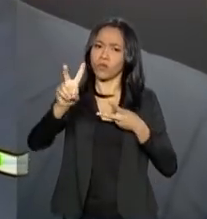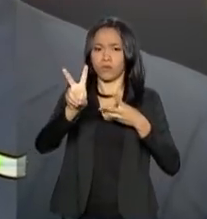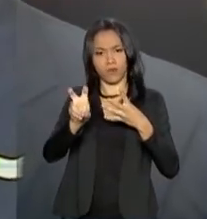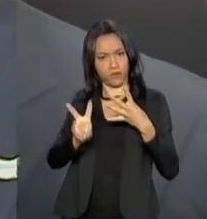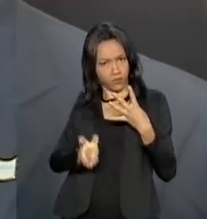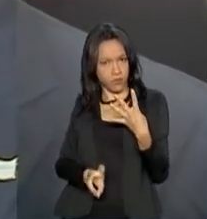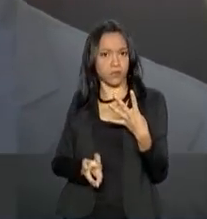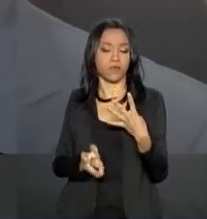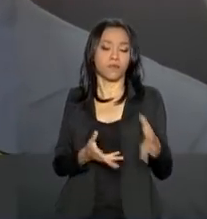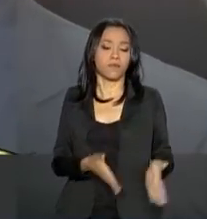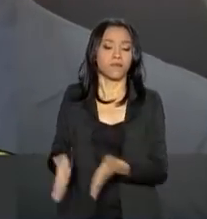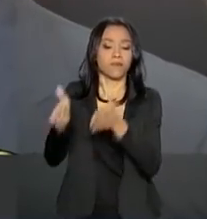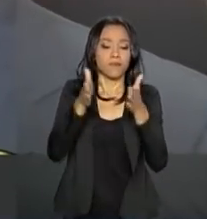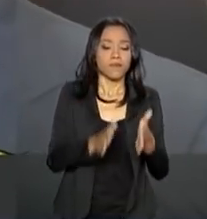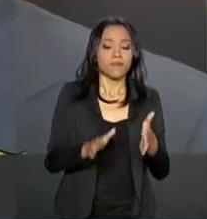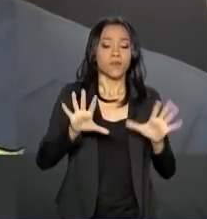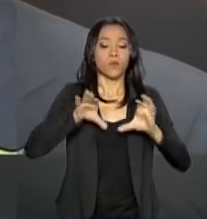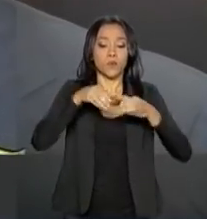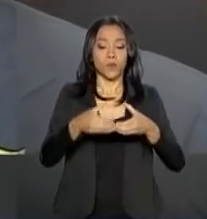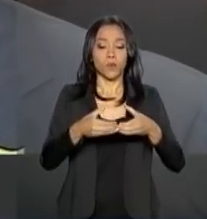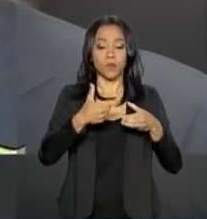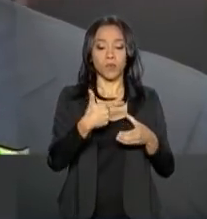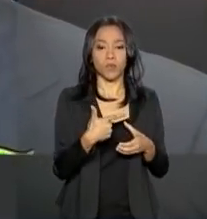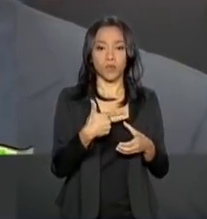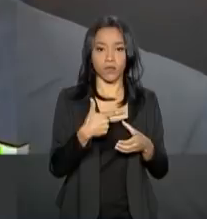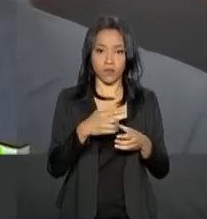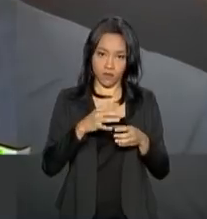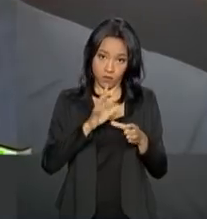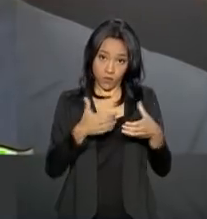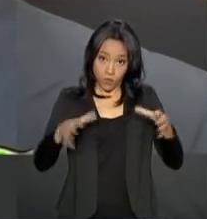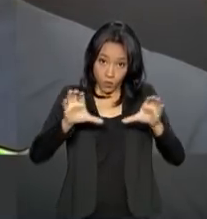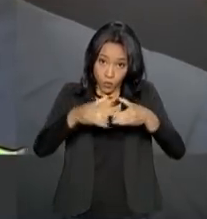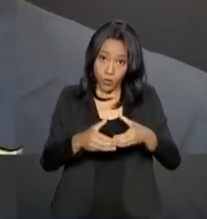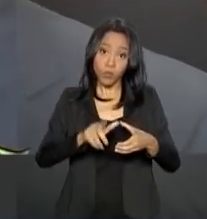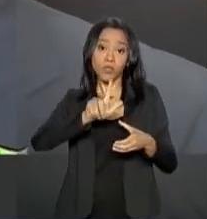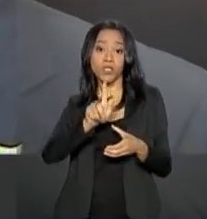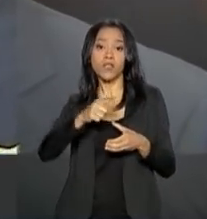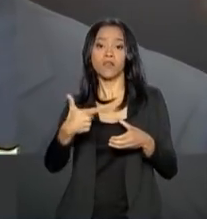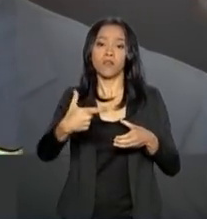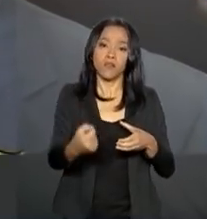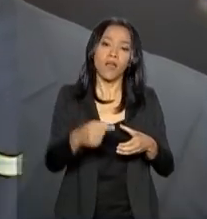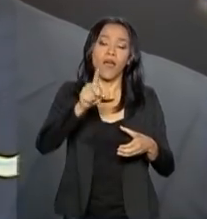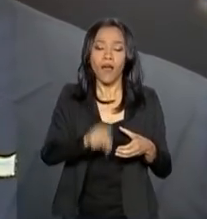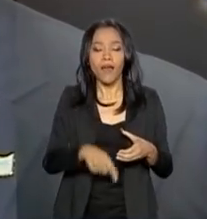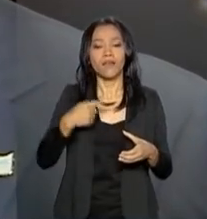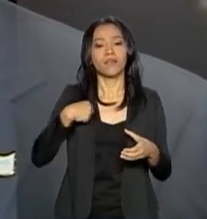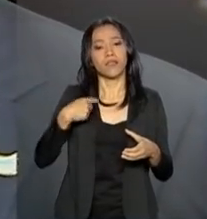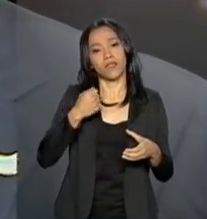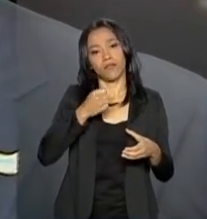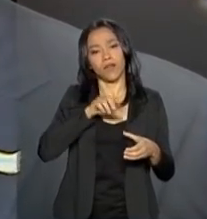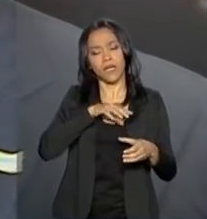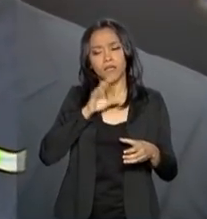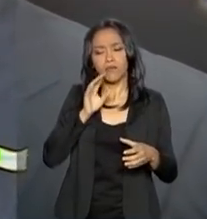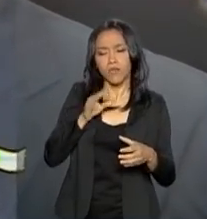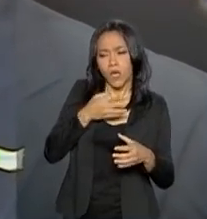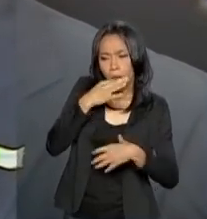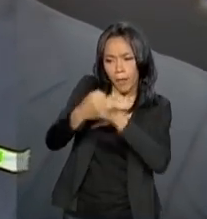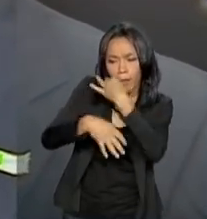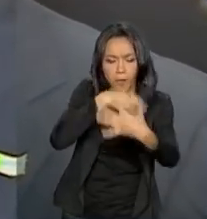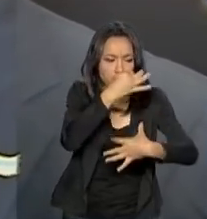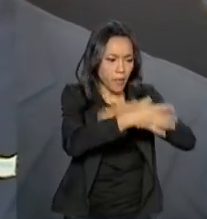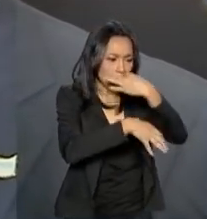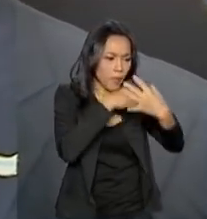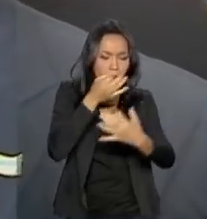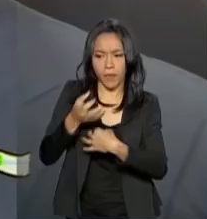G20 será mais um momento em que a posição brasileira buscará o entendimento com os outros países no